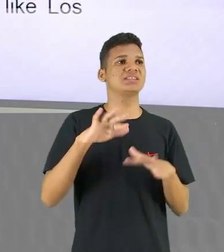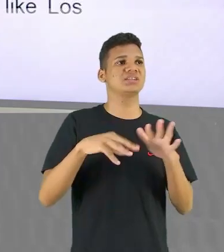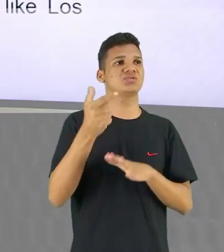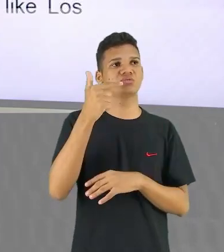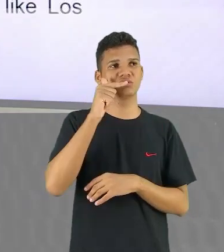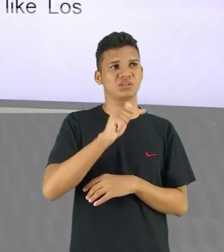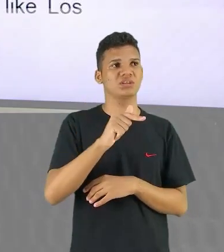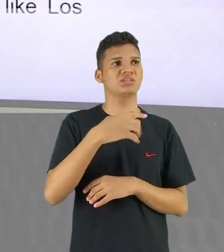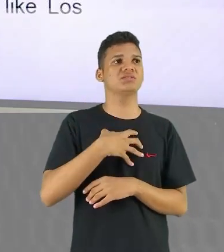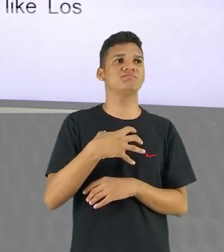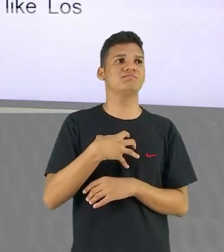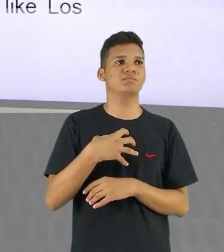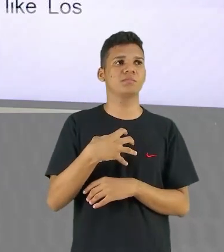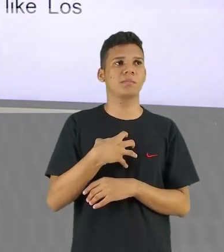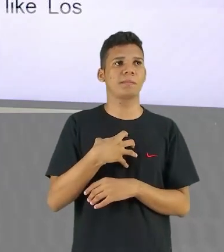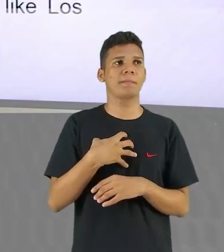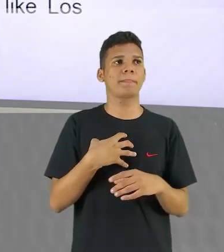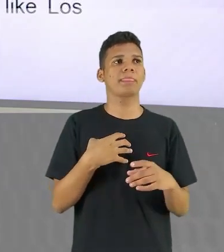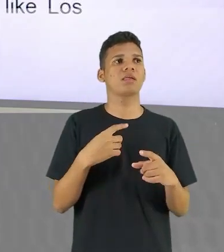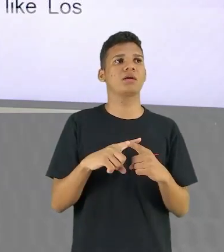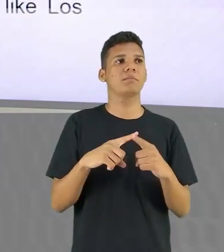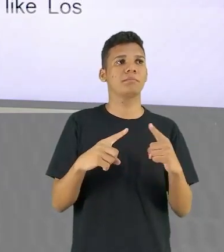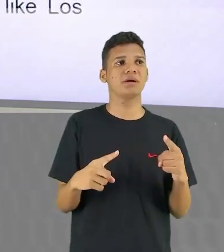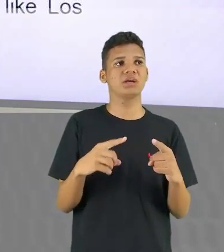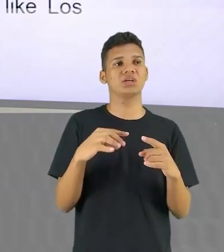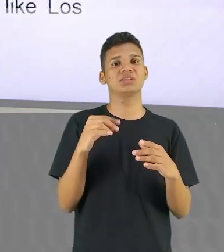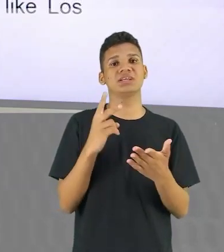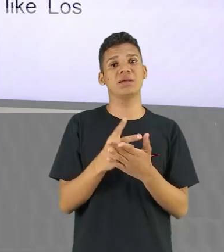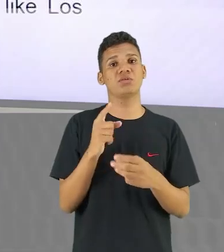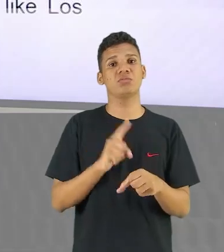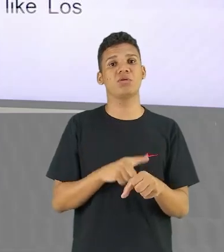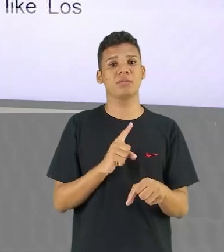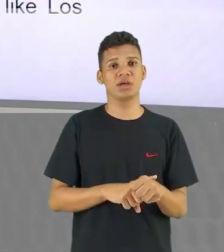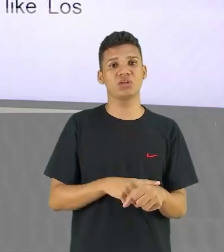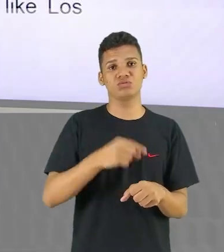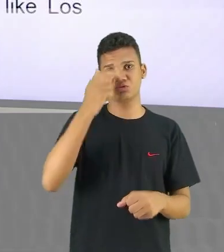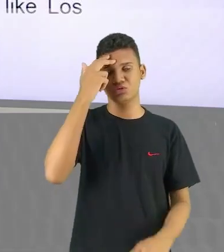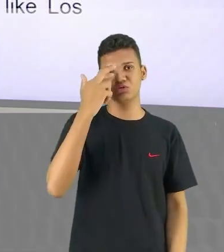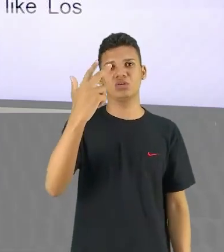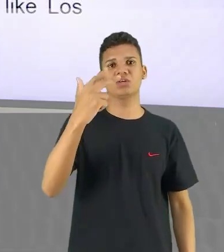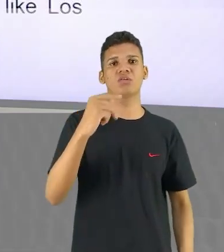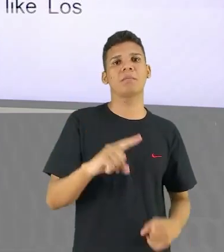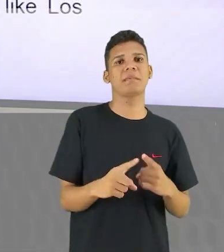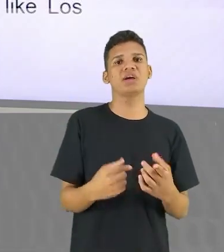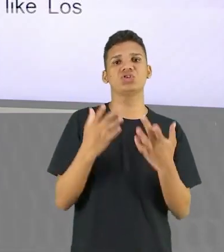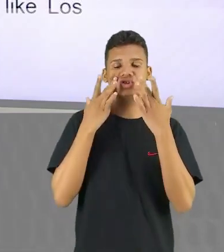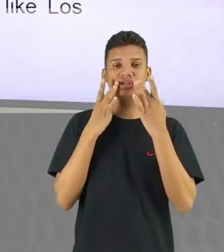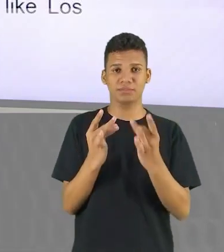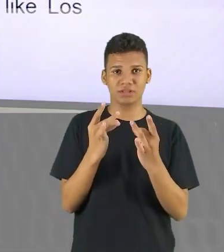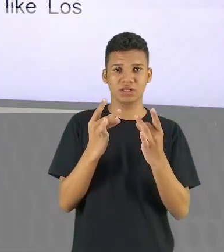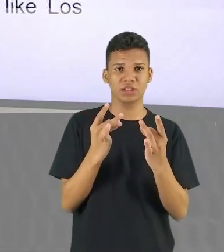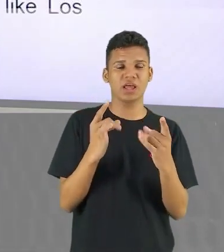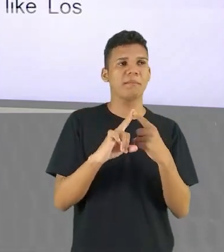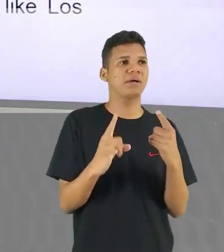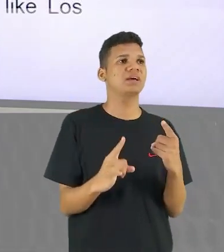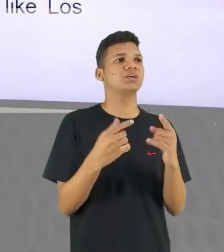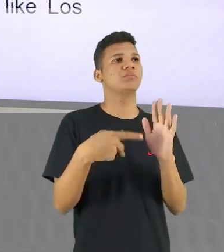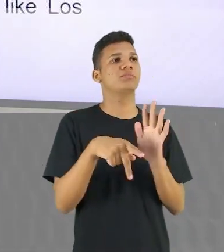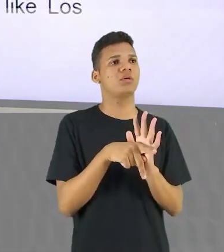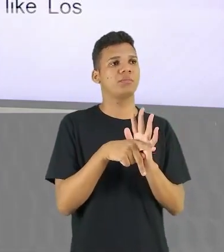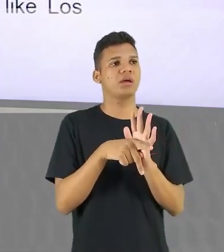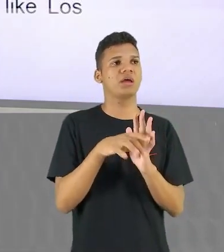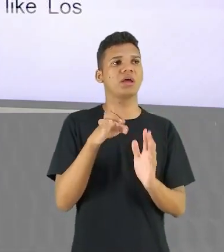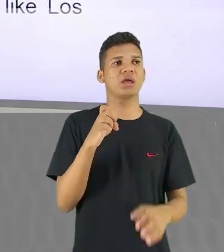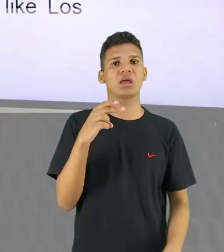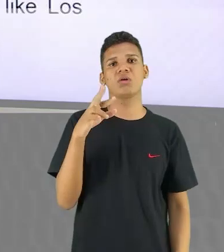eles estavam vivenciando ou contribuindo para um momento histórico. Então ela chama atenção para isso. A Europa